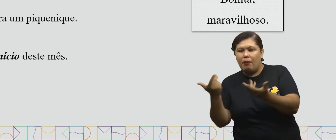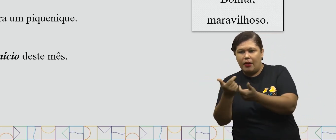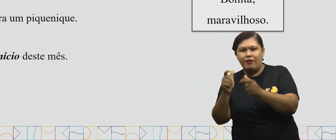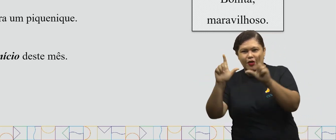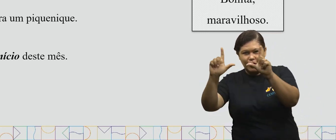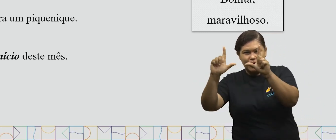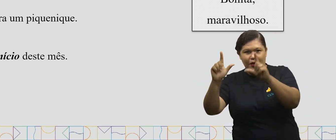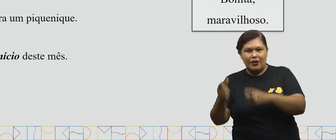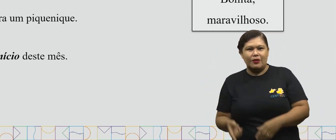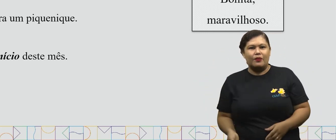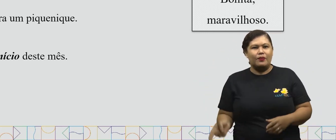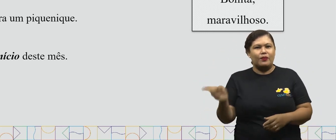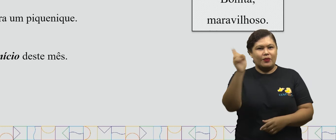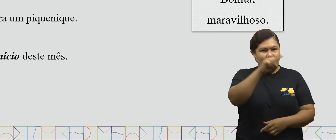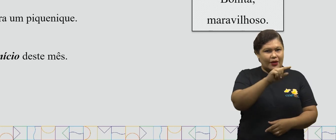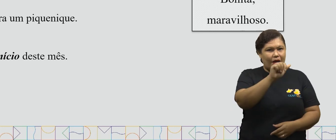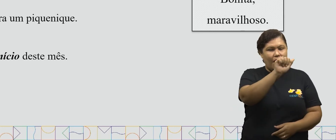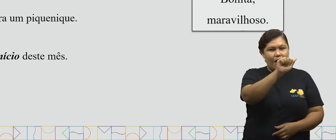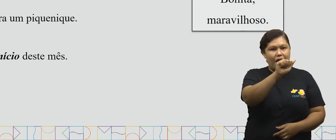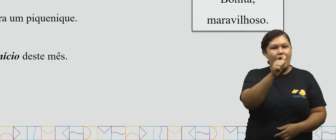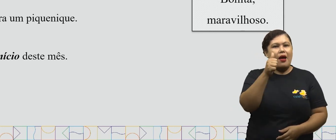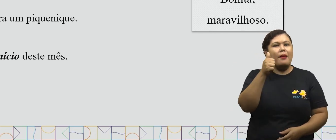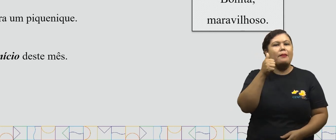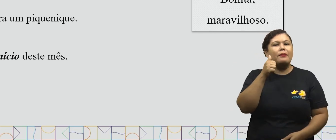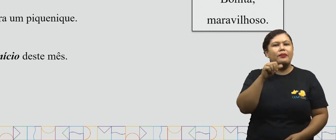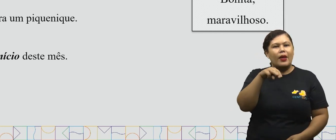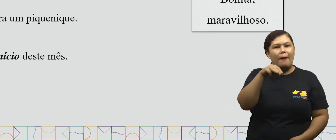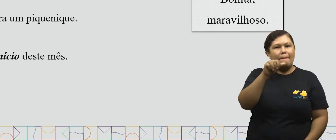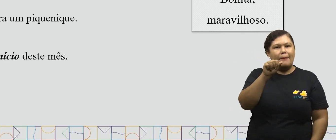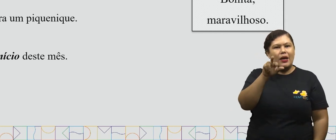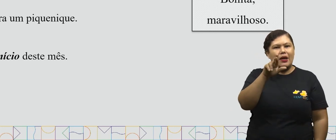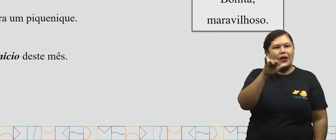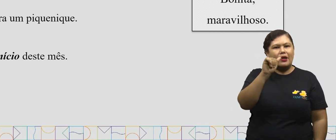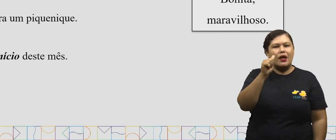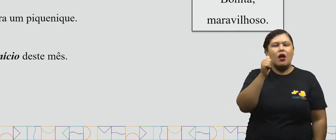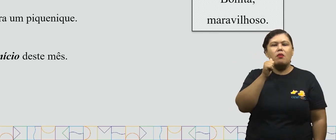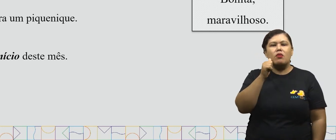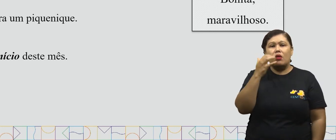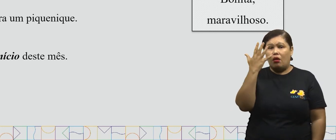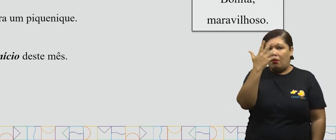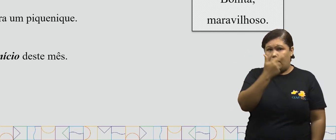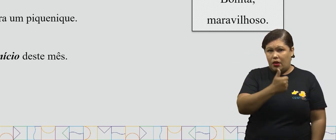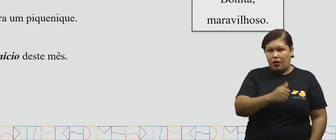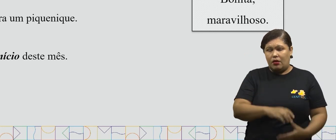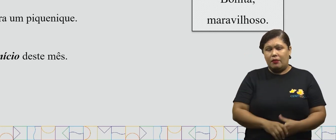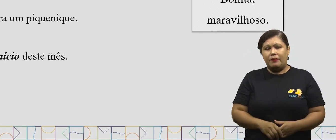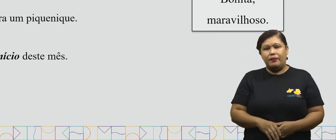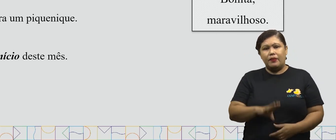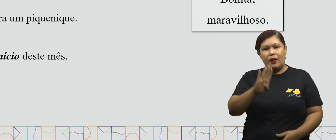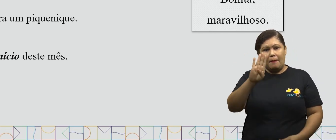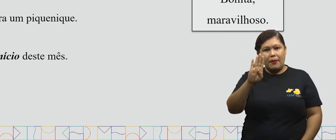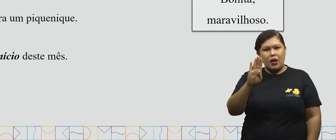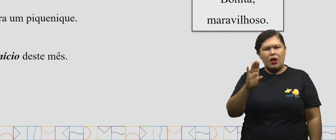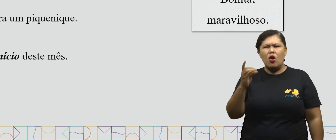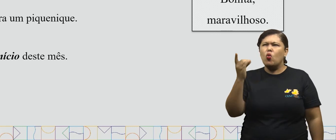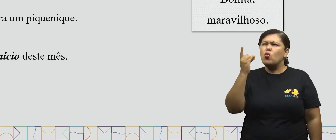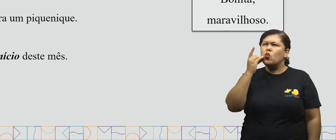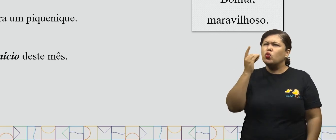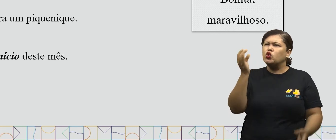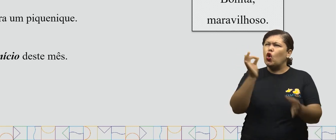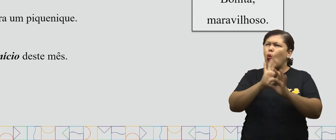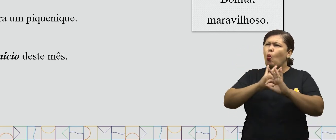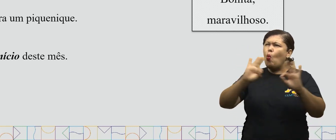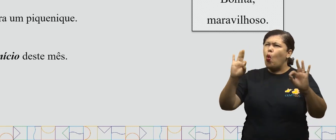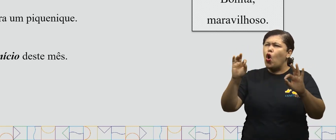temos as palavras começo, bonita e maravilhoso. Letra A. Maria é uma moça